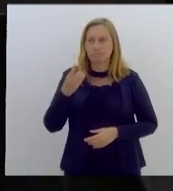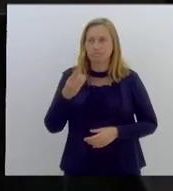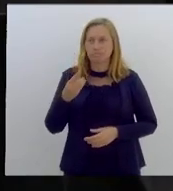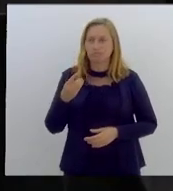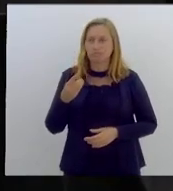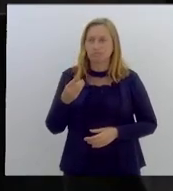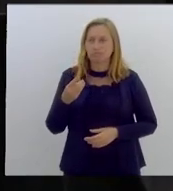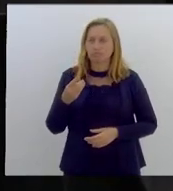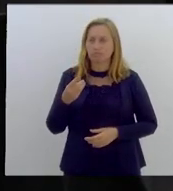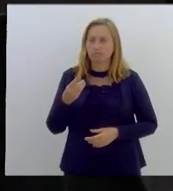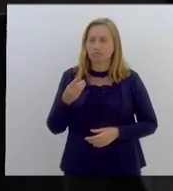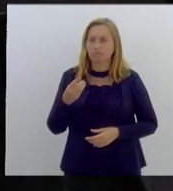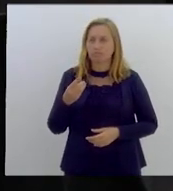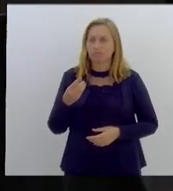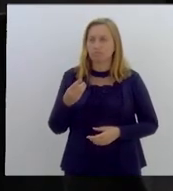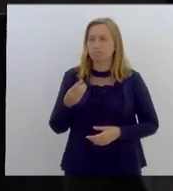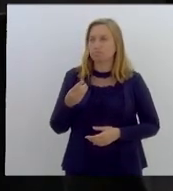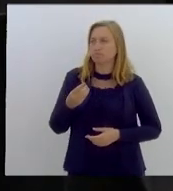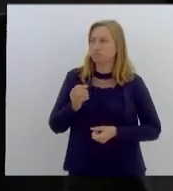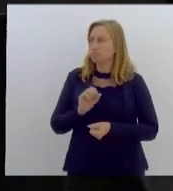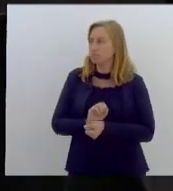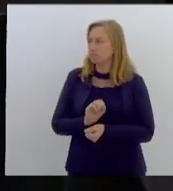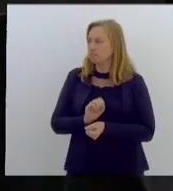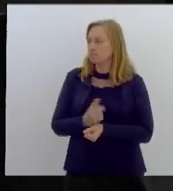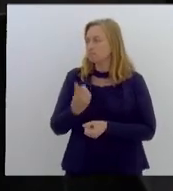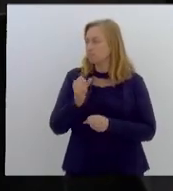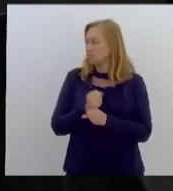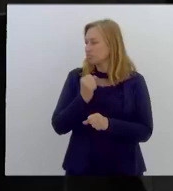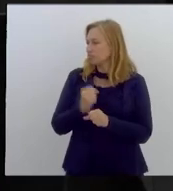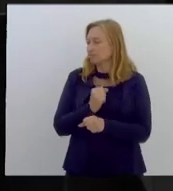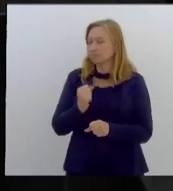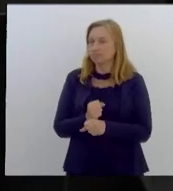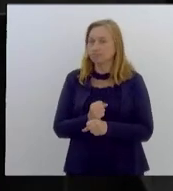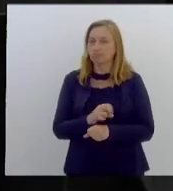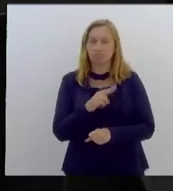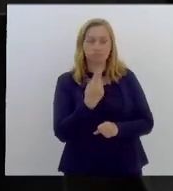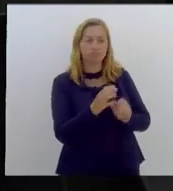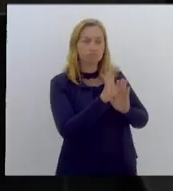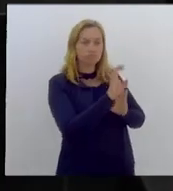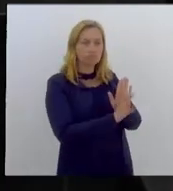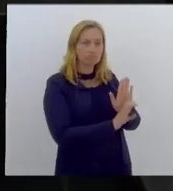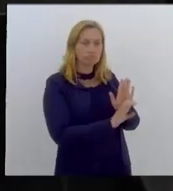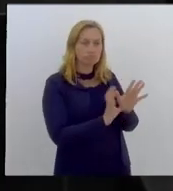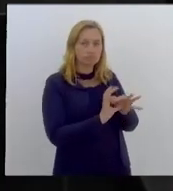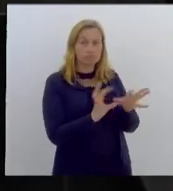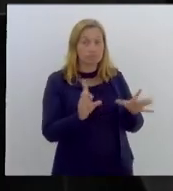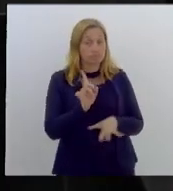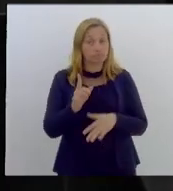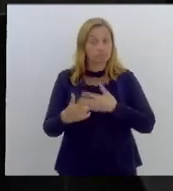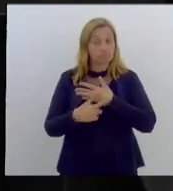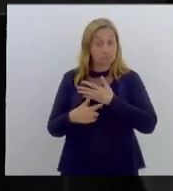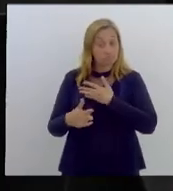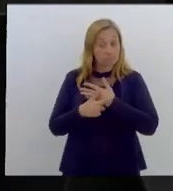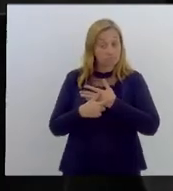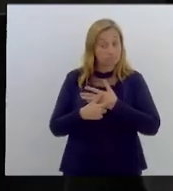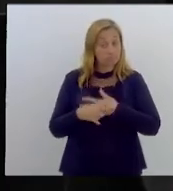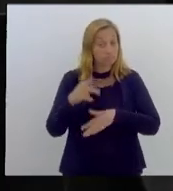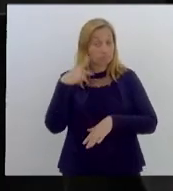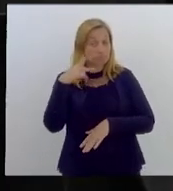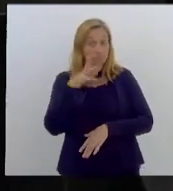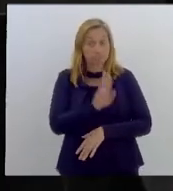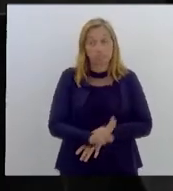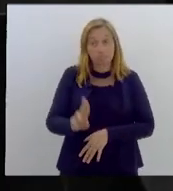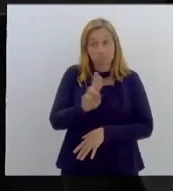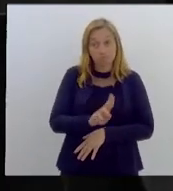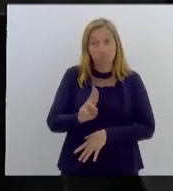querendo que uma obrinha ou que uma determinada emenda seja liberada. Esse papel é o parlamento utilizar a